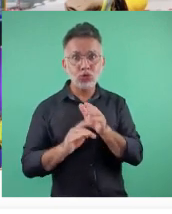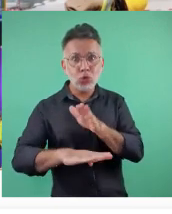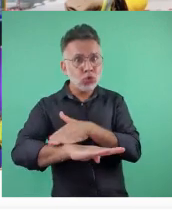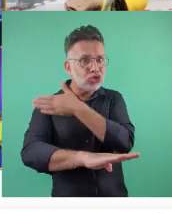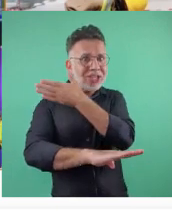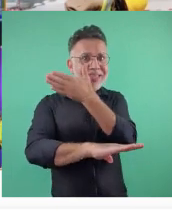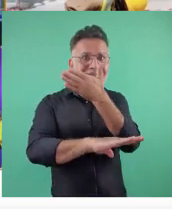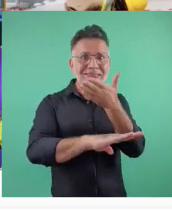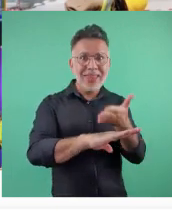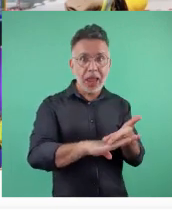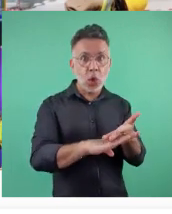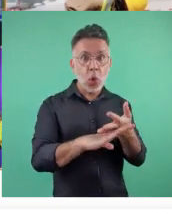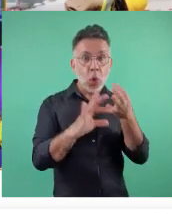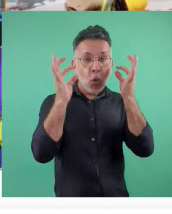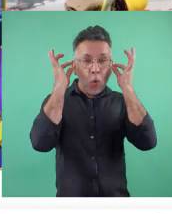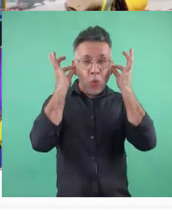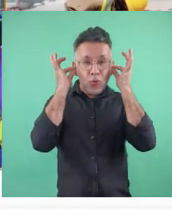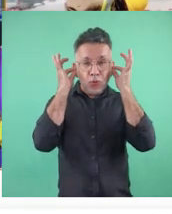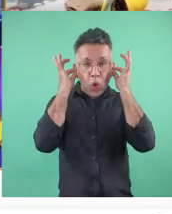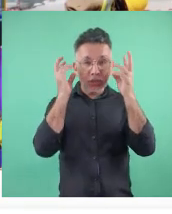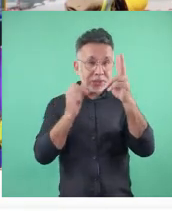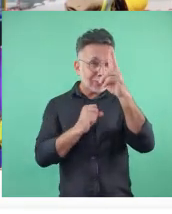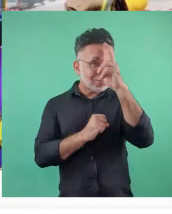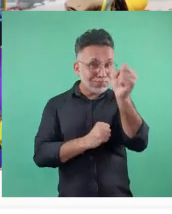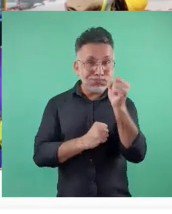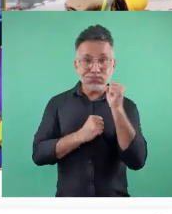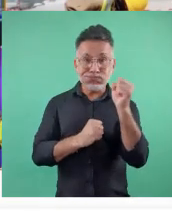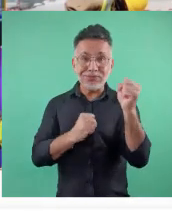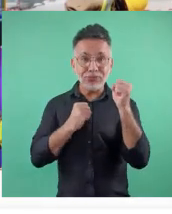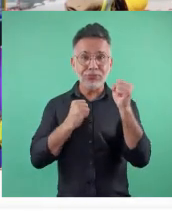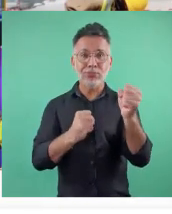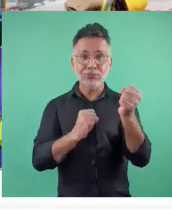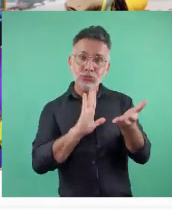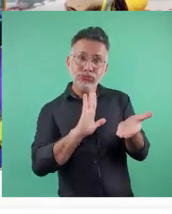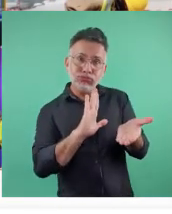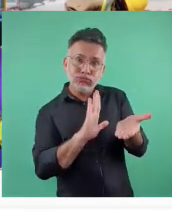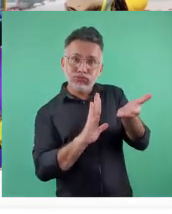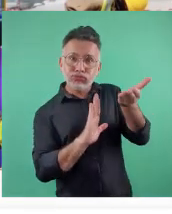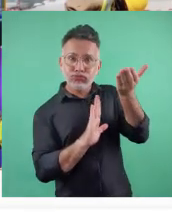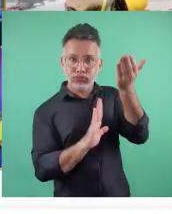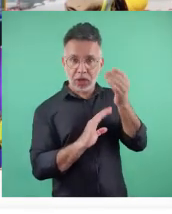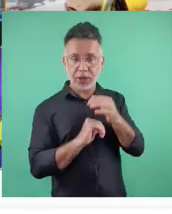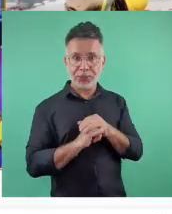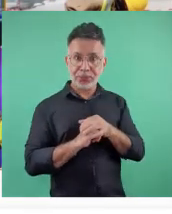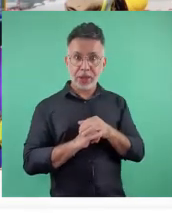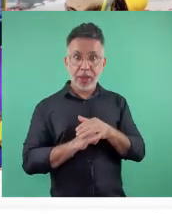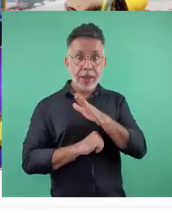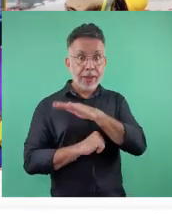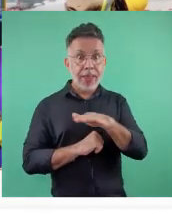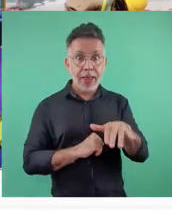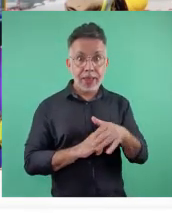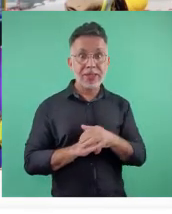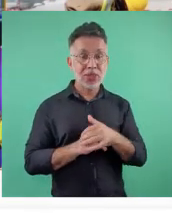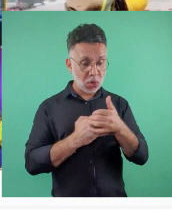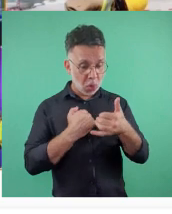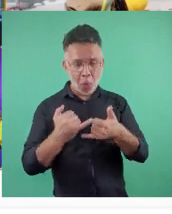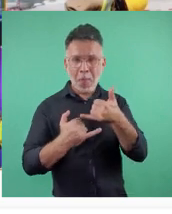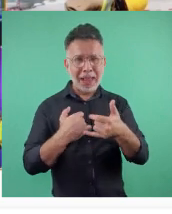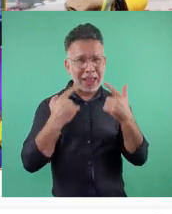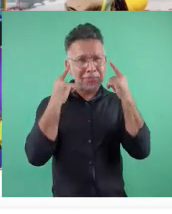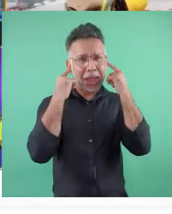muito intensidades muito elevadas, crianças com brinquedos barulhentos, os eletrodomésticos dentro de